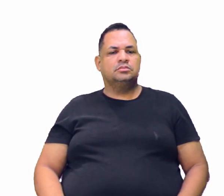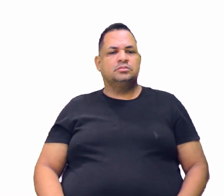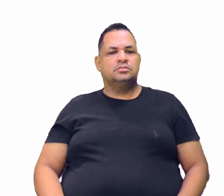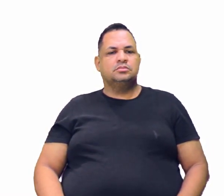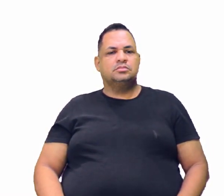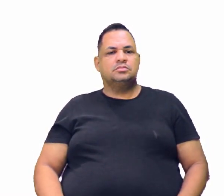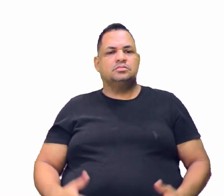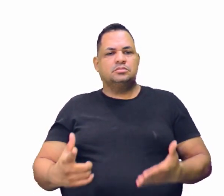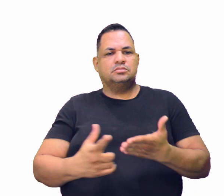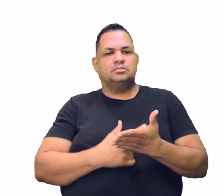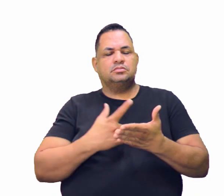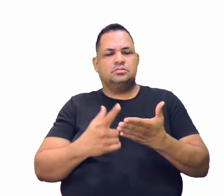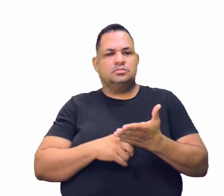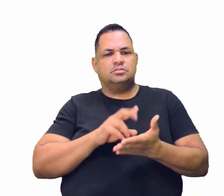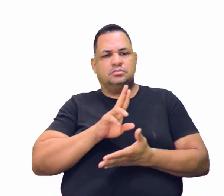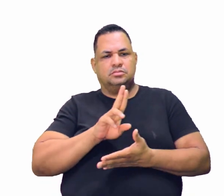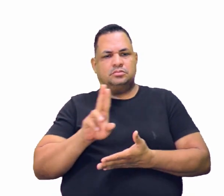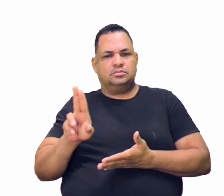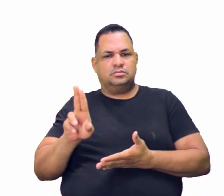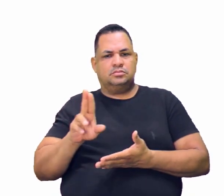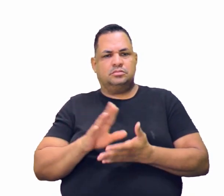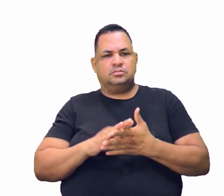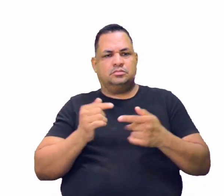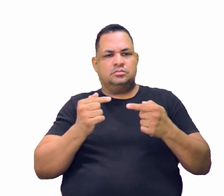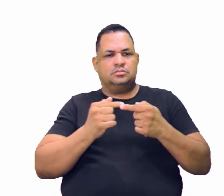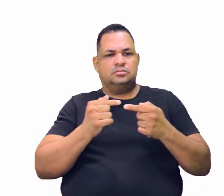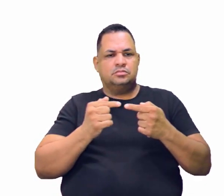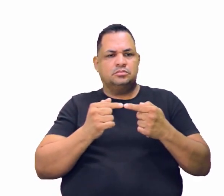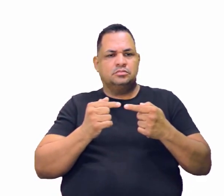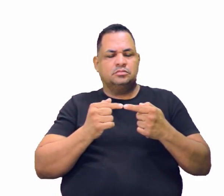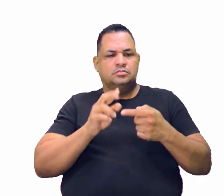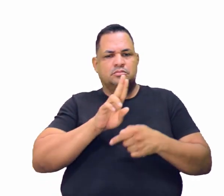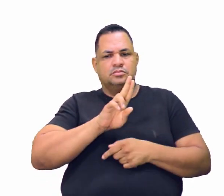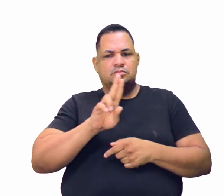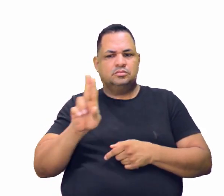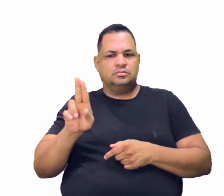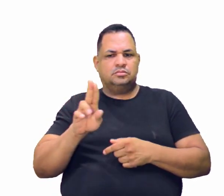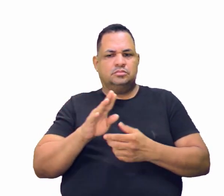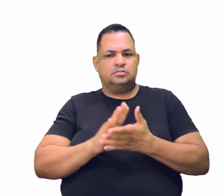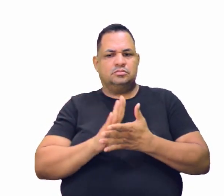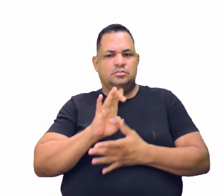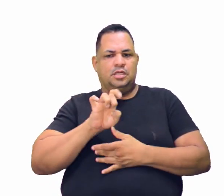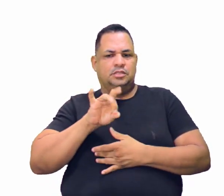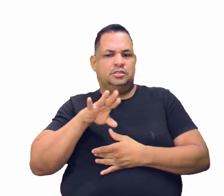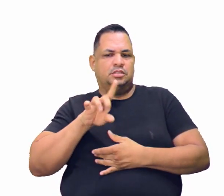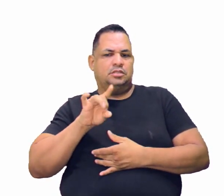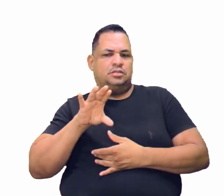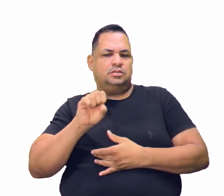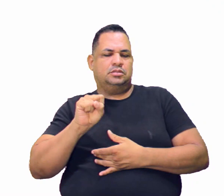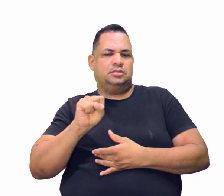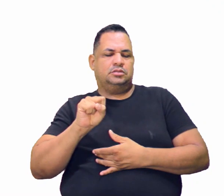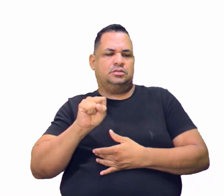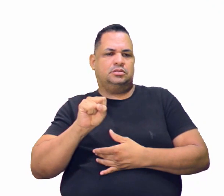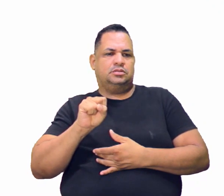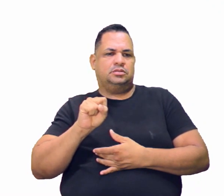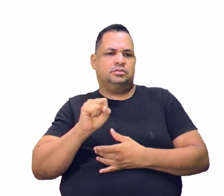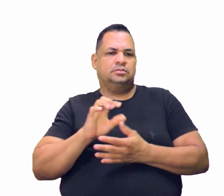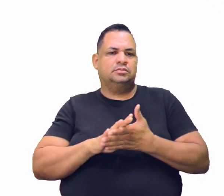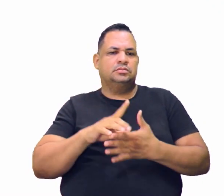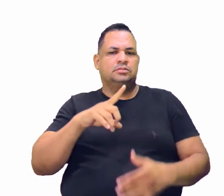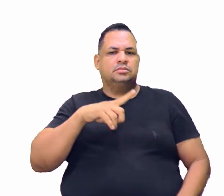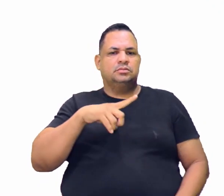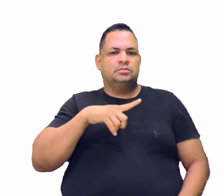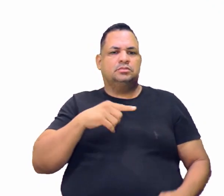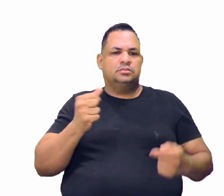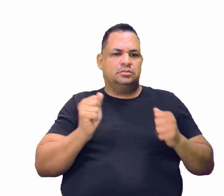nome? Então tá fazendo a concordância com o nome, bastantes livros. Então,